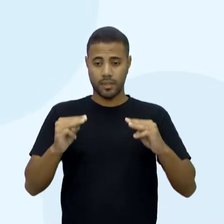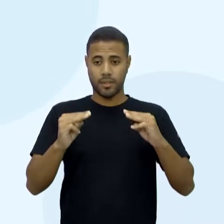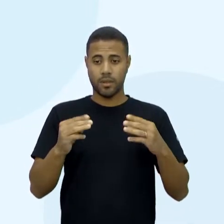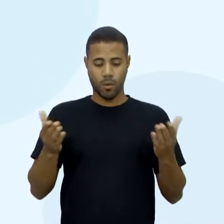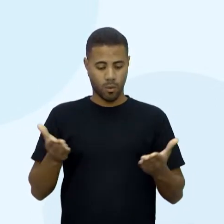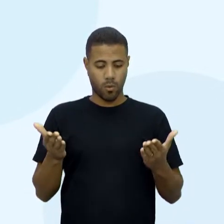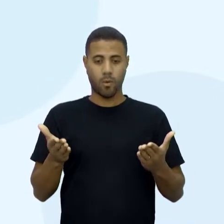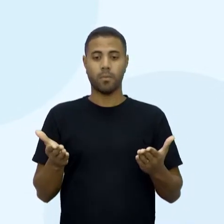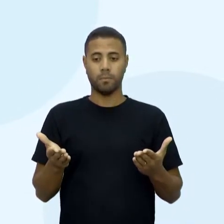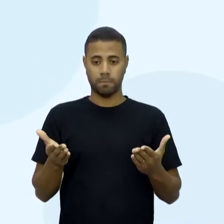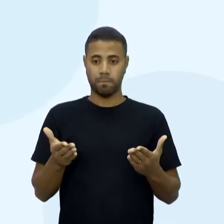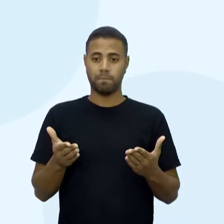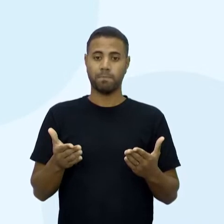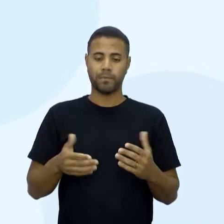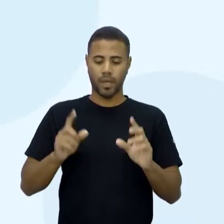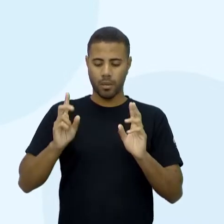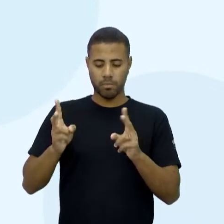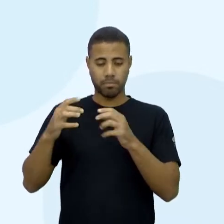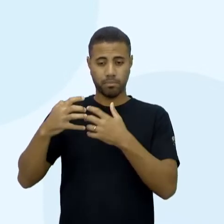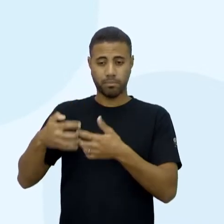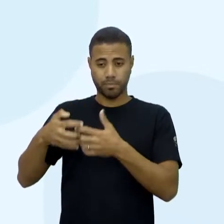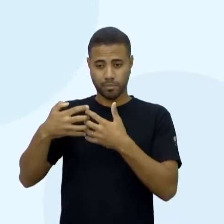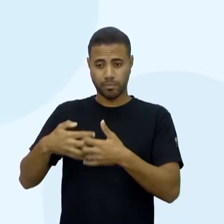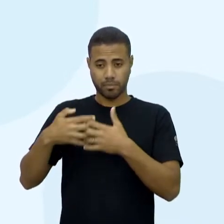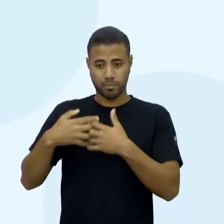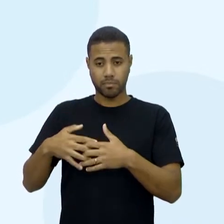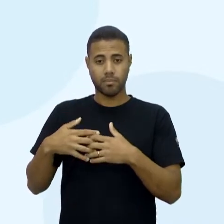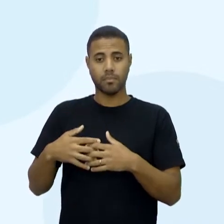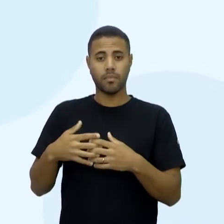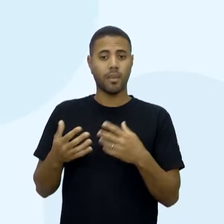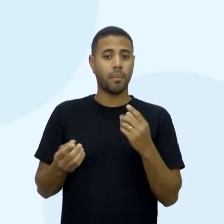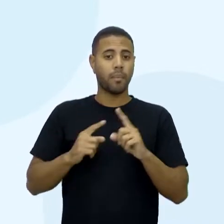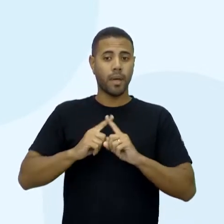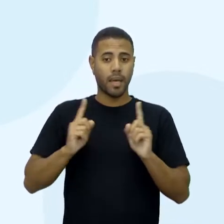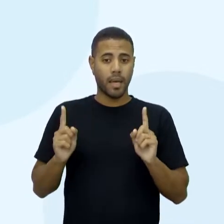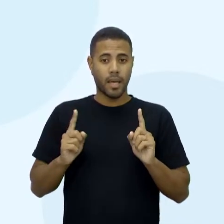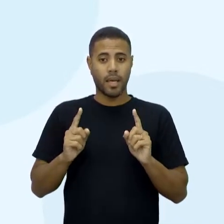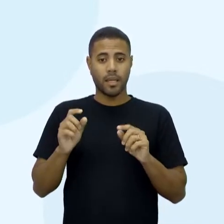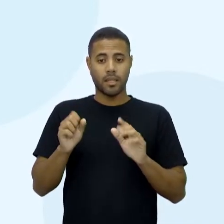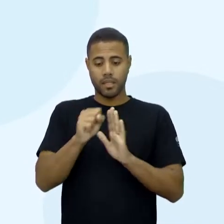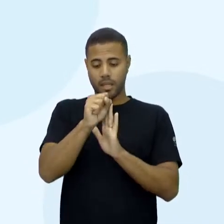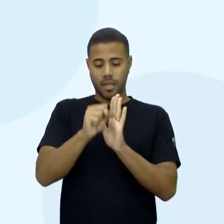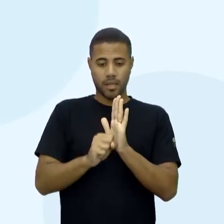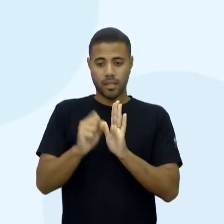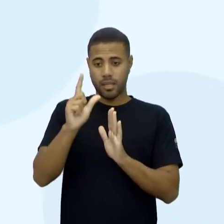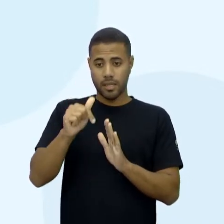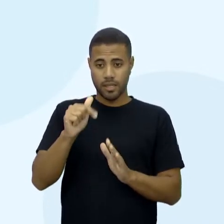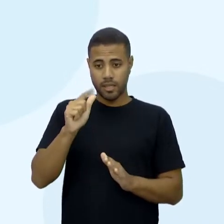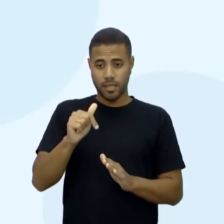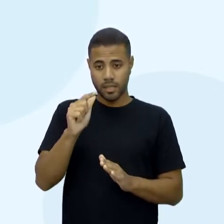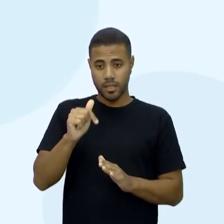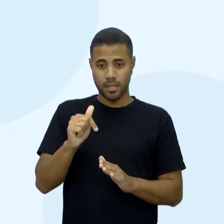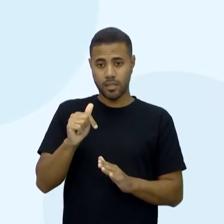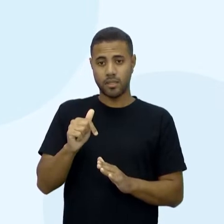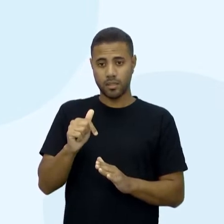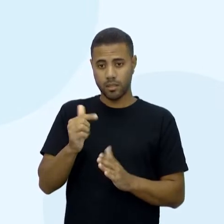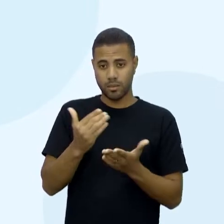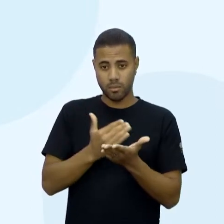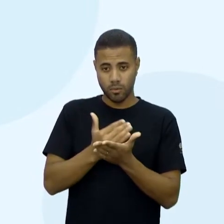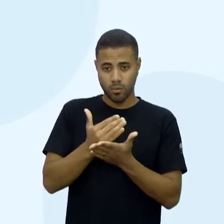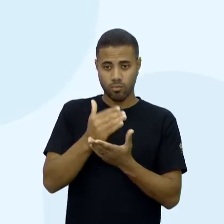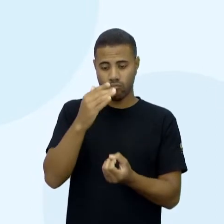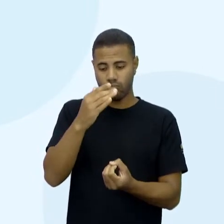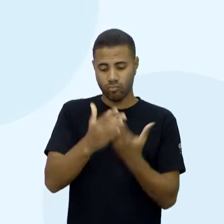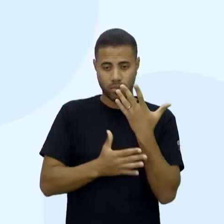moderno, funcionando. Entretanto, somente no século XVII se consolidou o